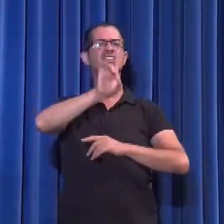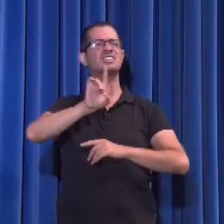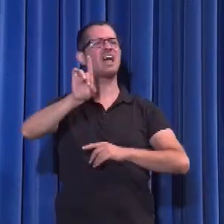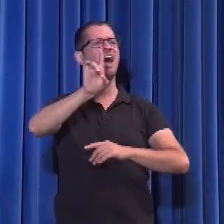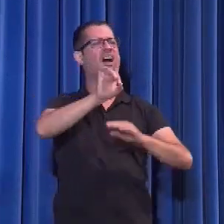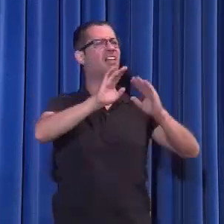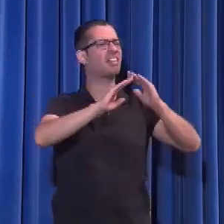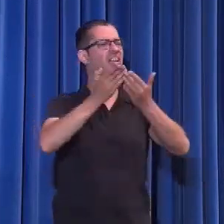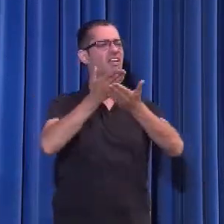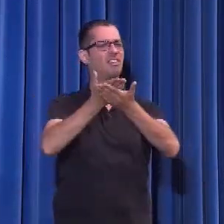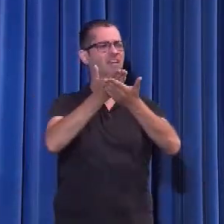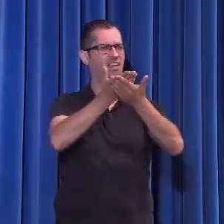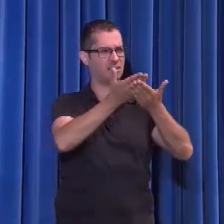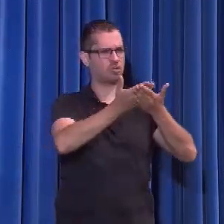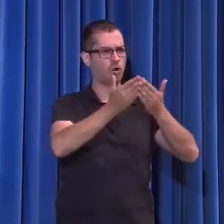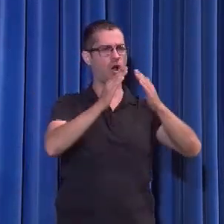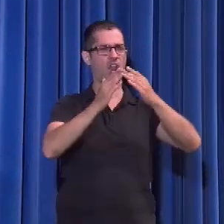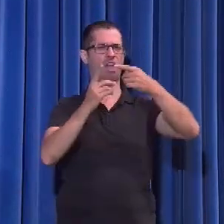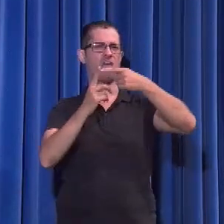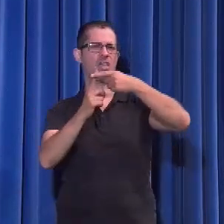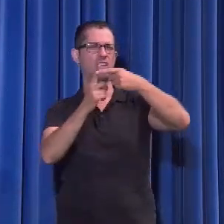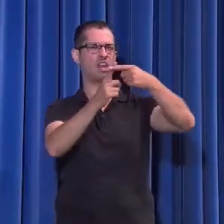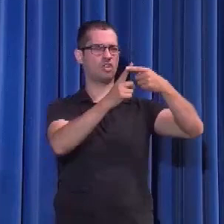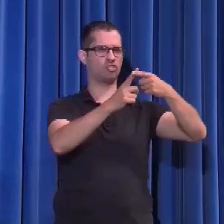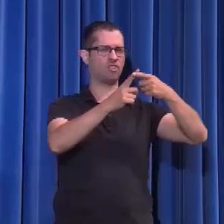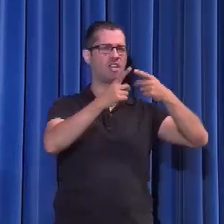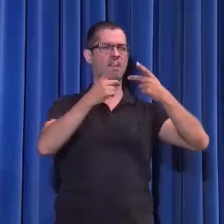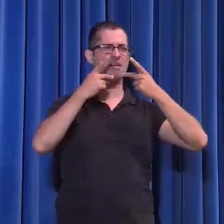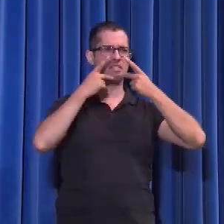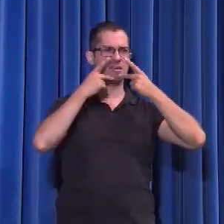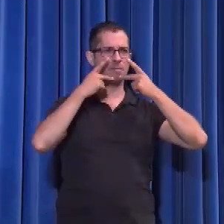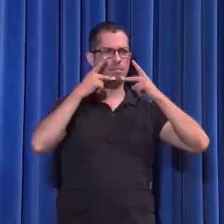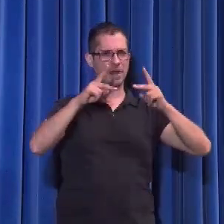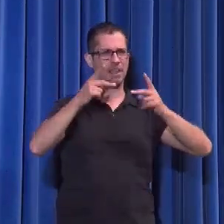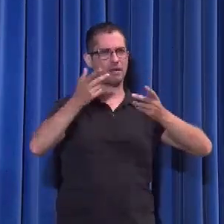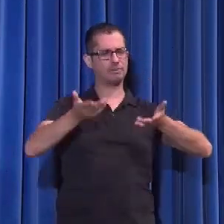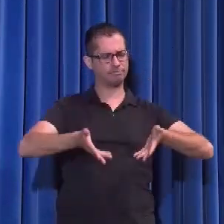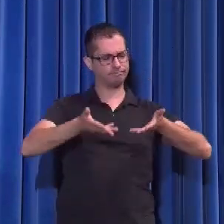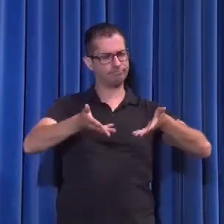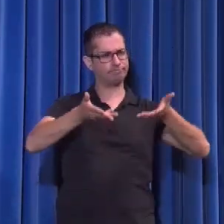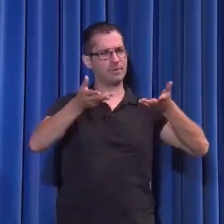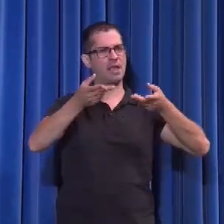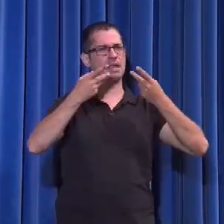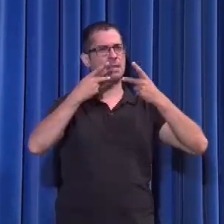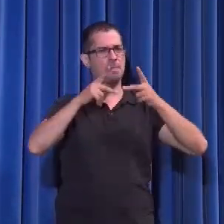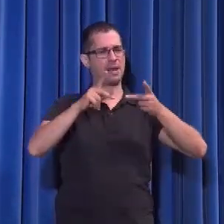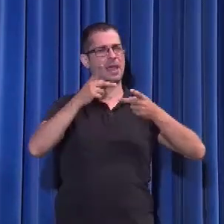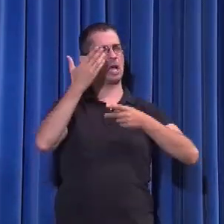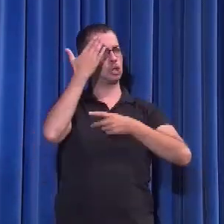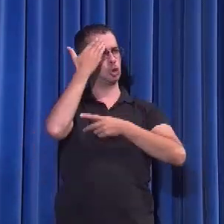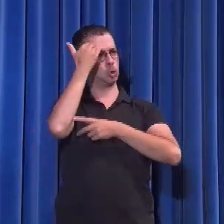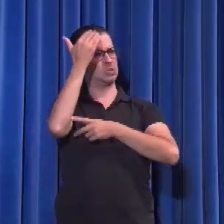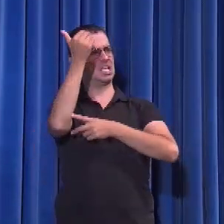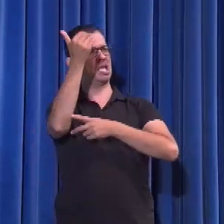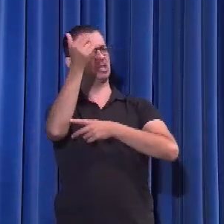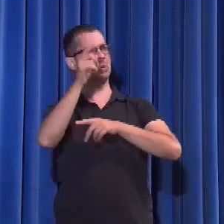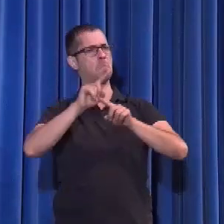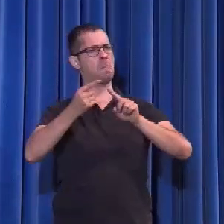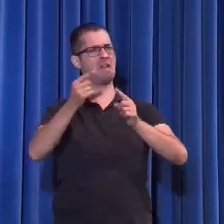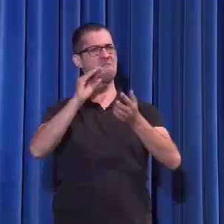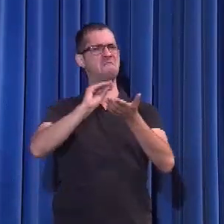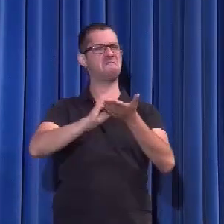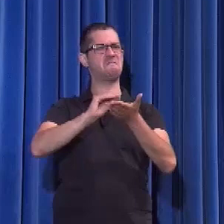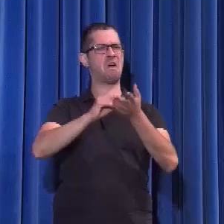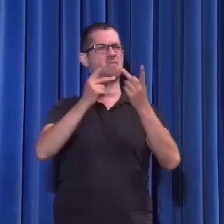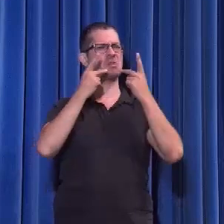pregam prosperidade, que pregam sucesso e não pregam a Cristo e este crucificado. Onde